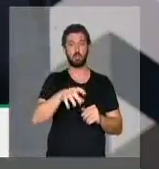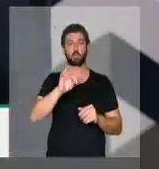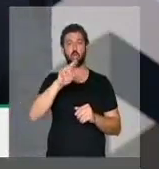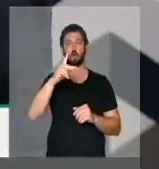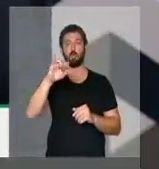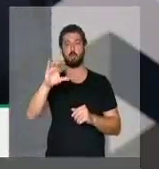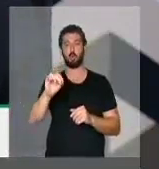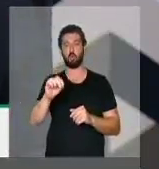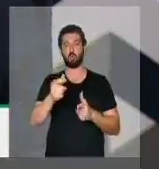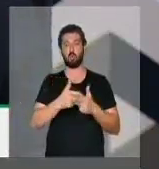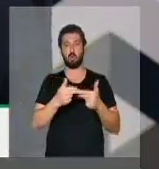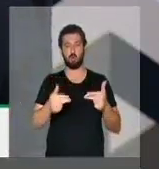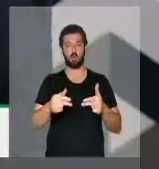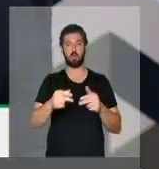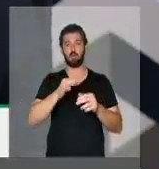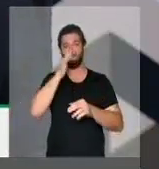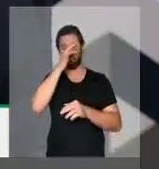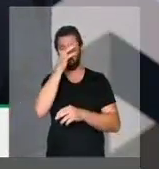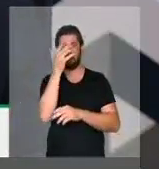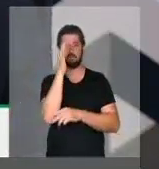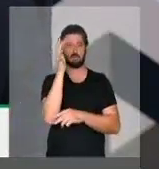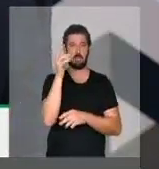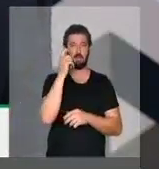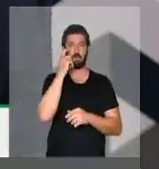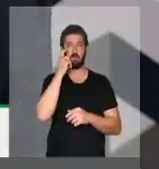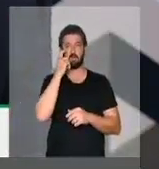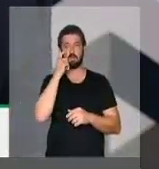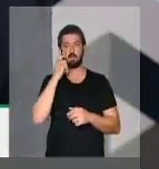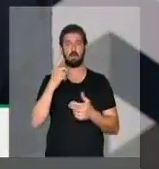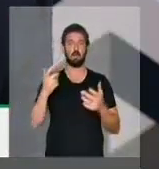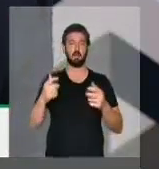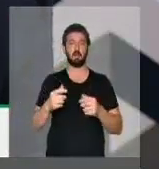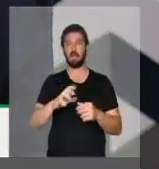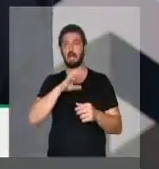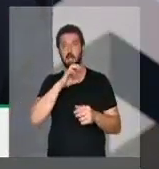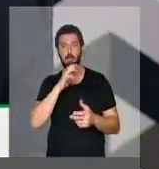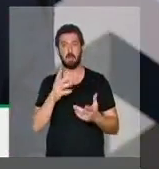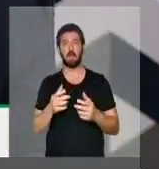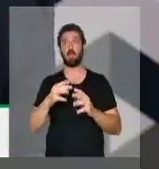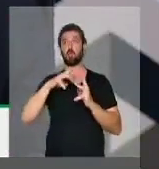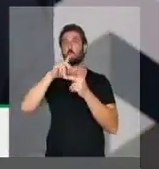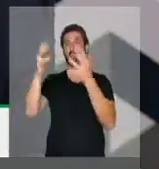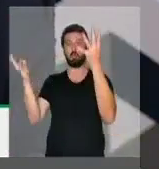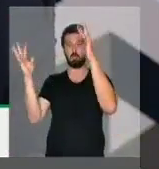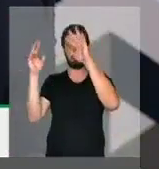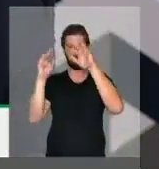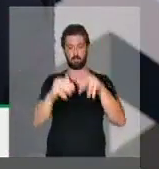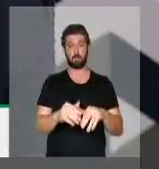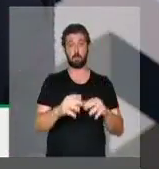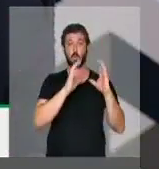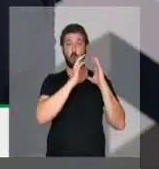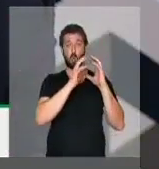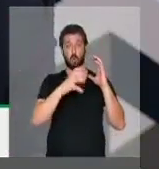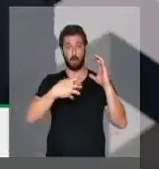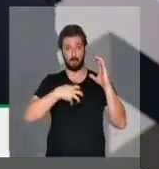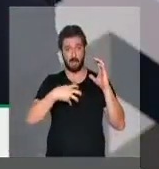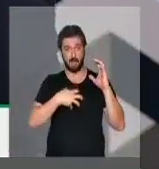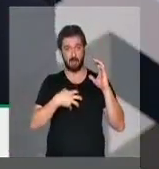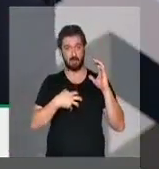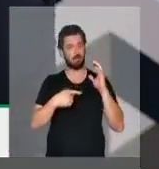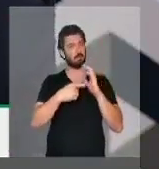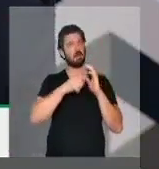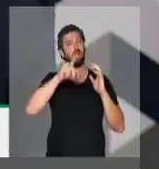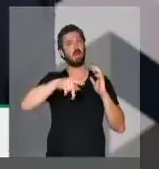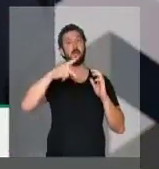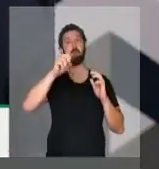de tropicalizar espécies botânicas e animais do mundo todo. Tanto que o coco da Bahia não é